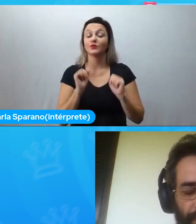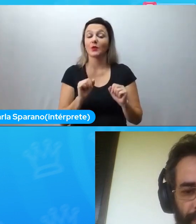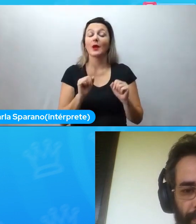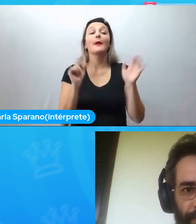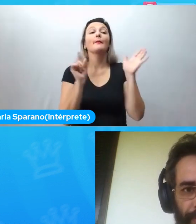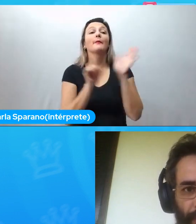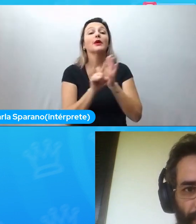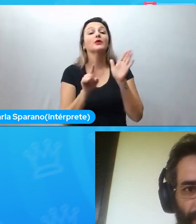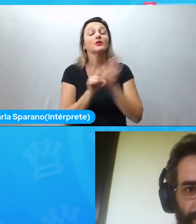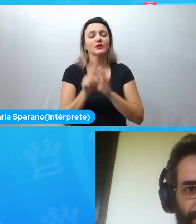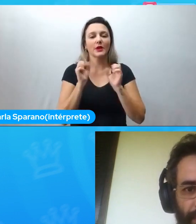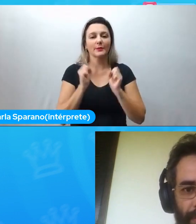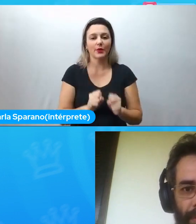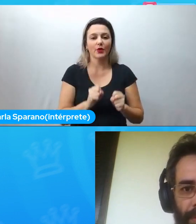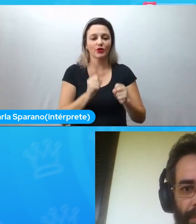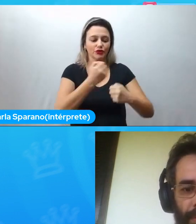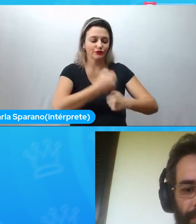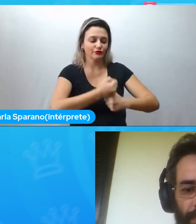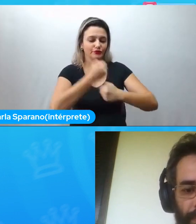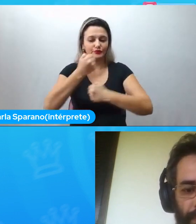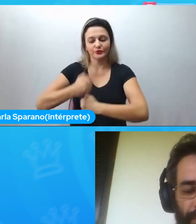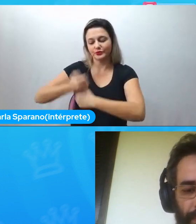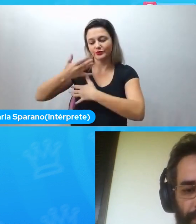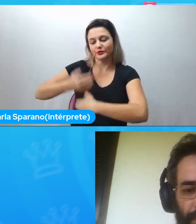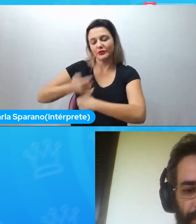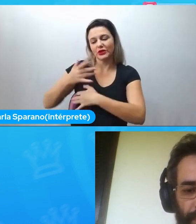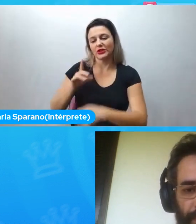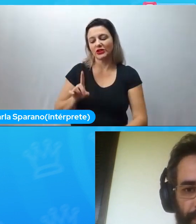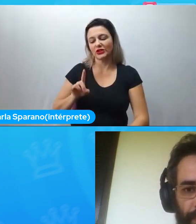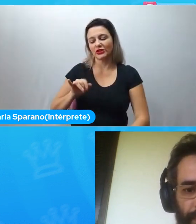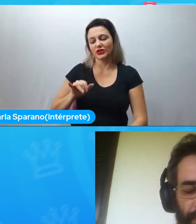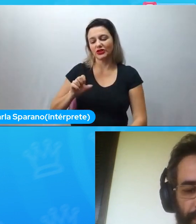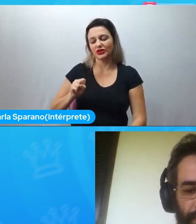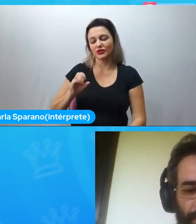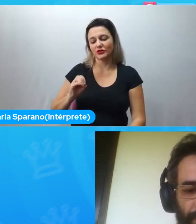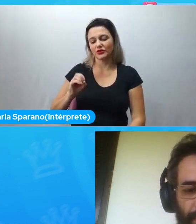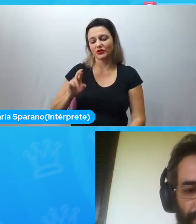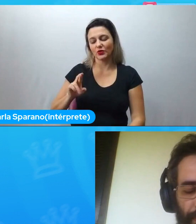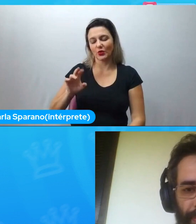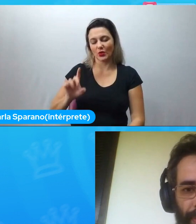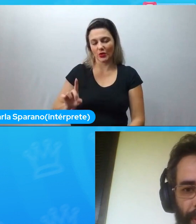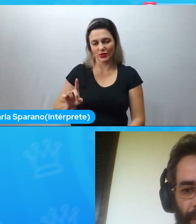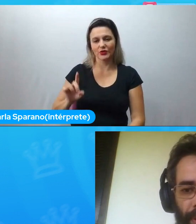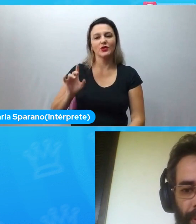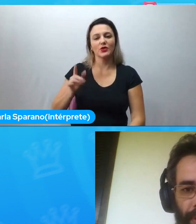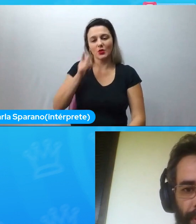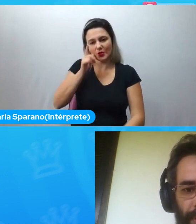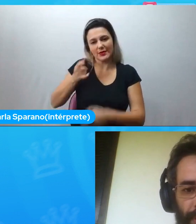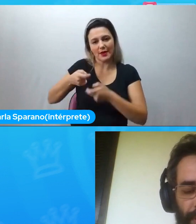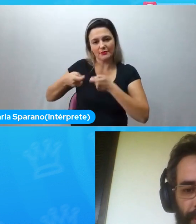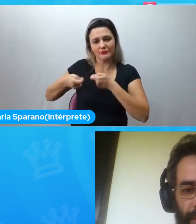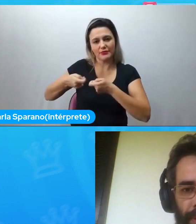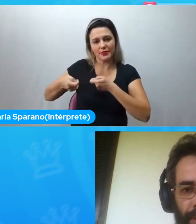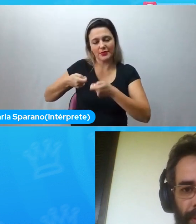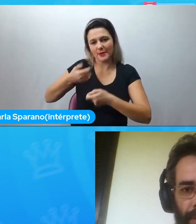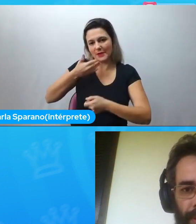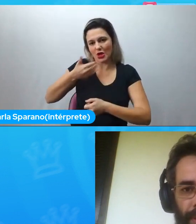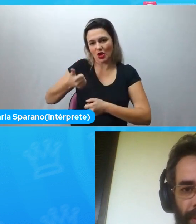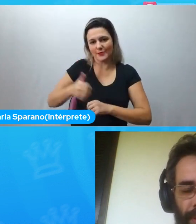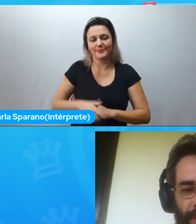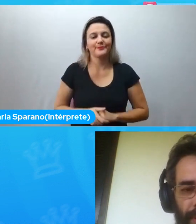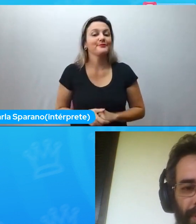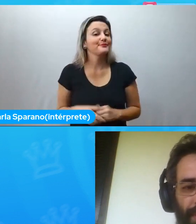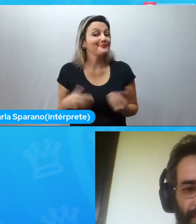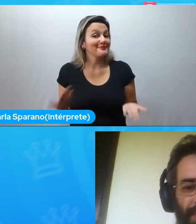Discord lá. E aí a gente consegue gerenciar melhor, certo? E é isso,